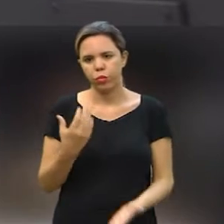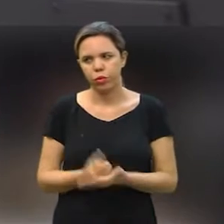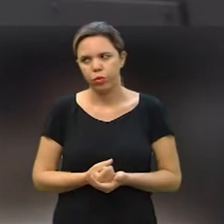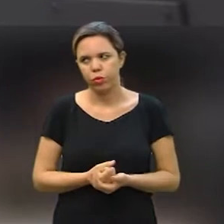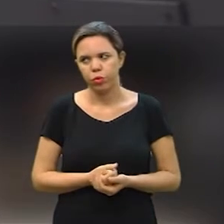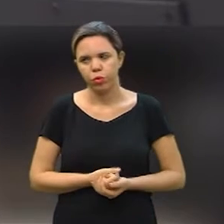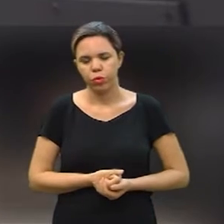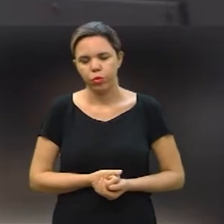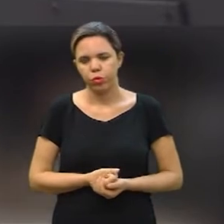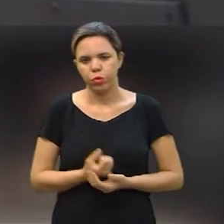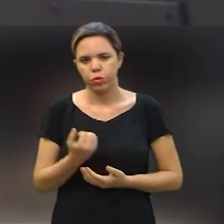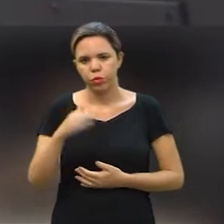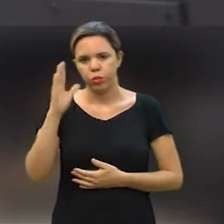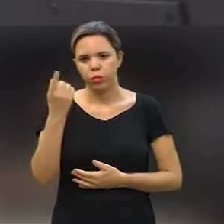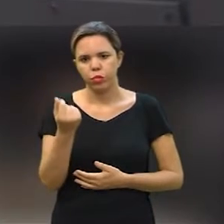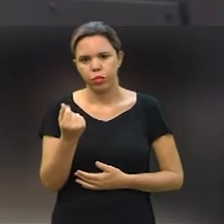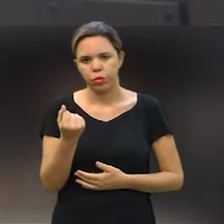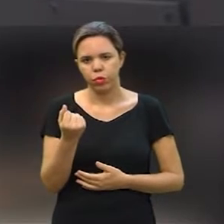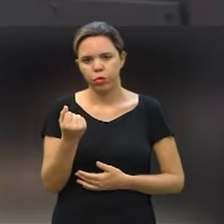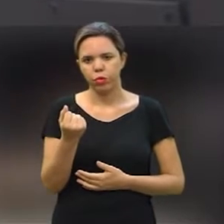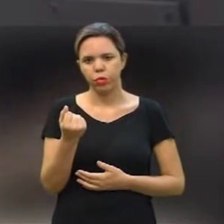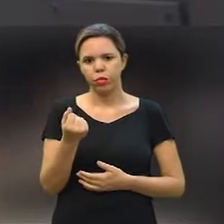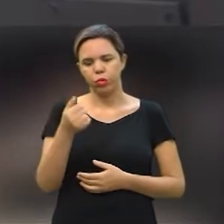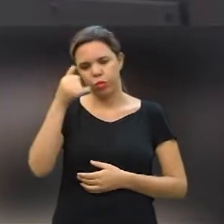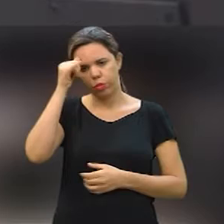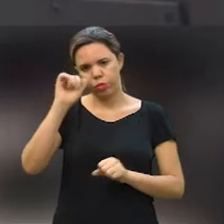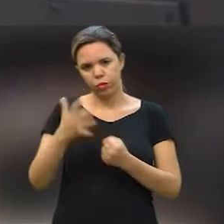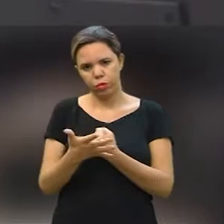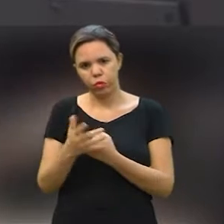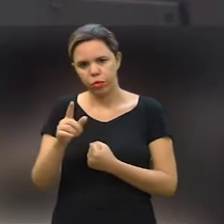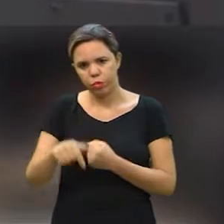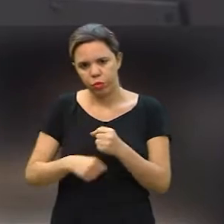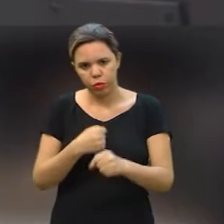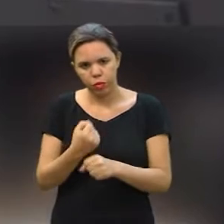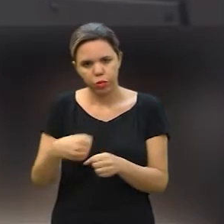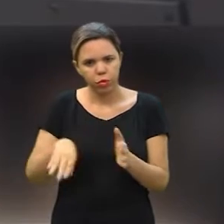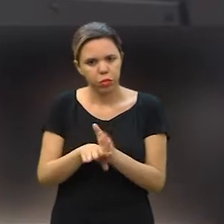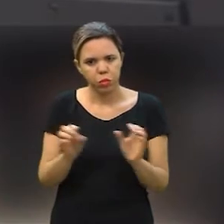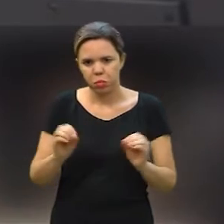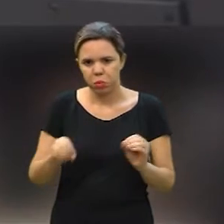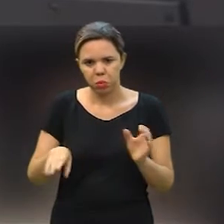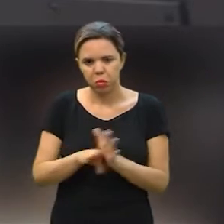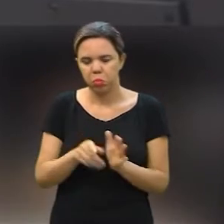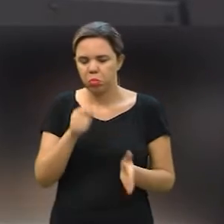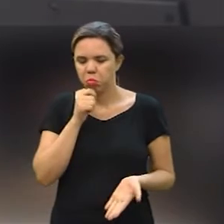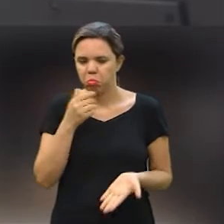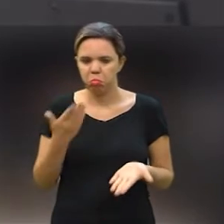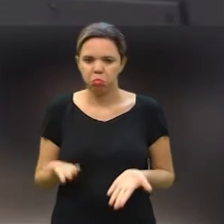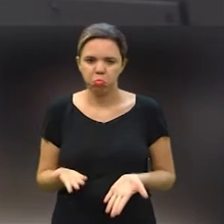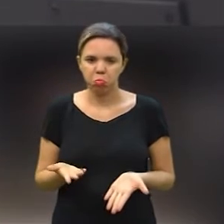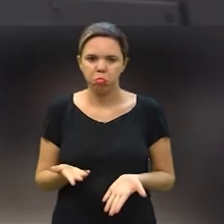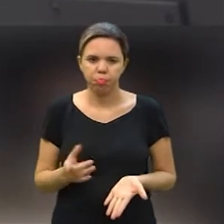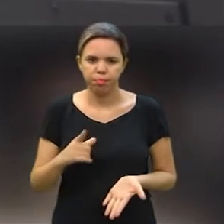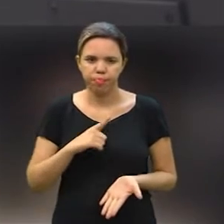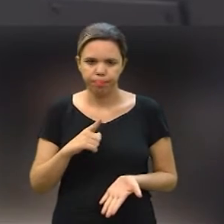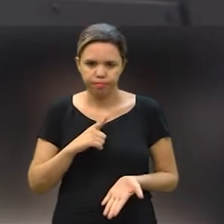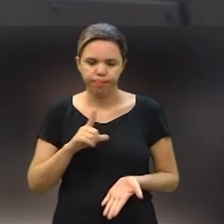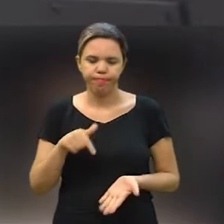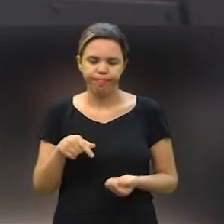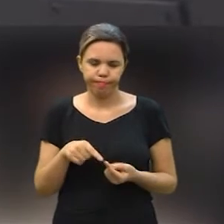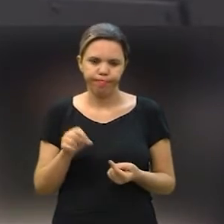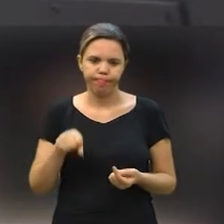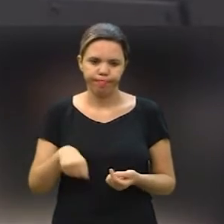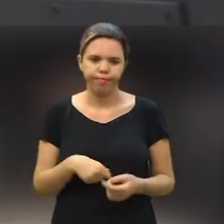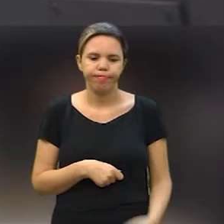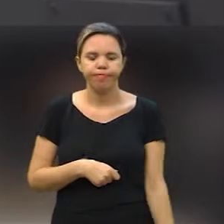saúde recebeu bem mais recursos para combate à pandemia e esse ano não chegou nada. Então,